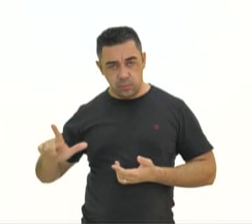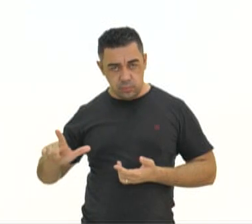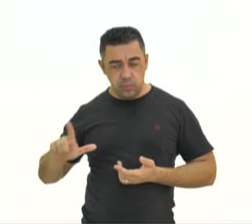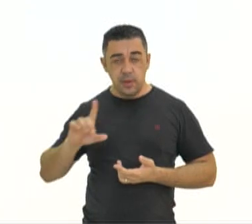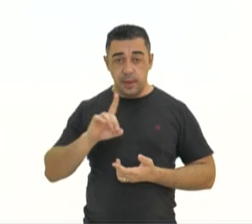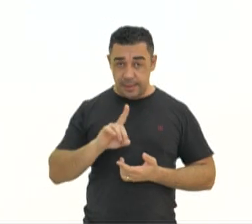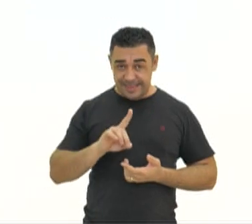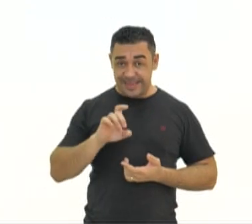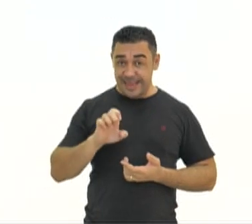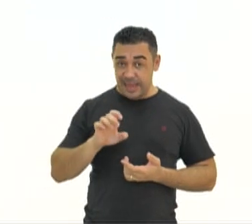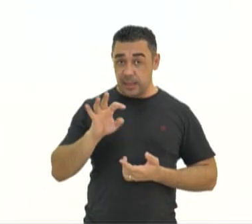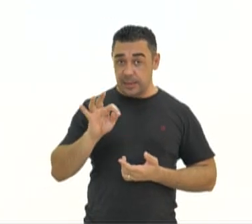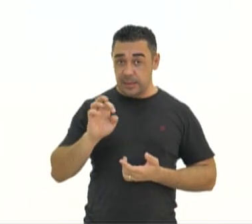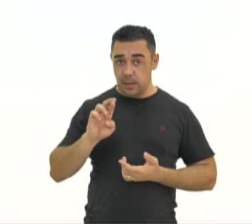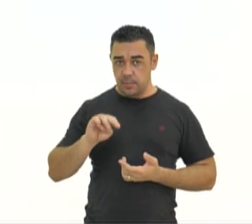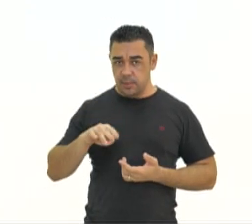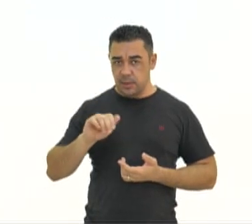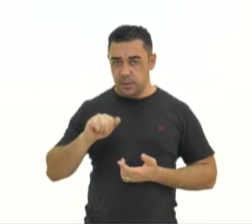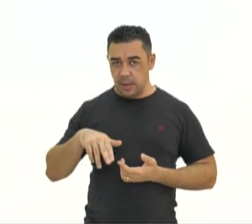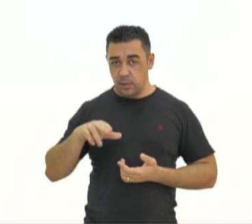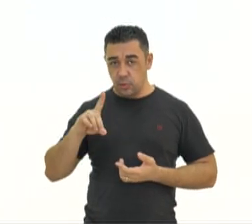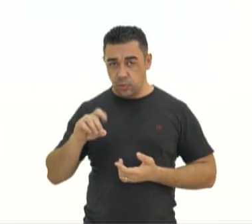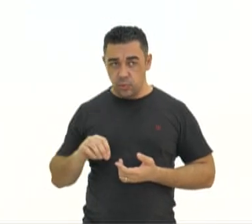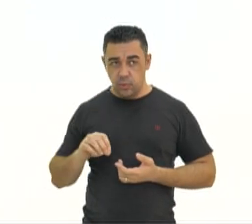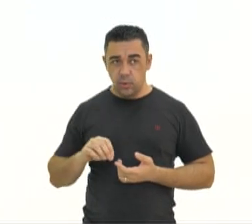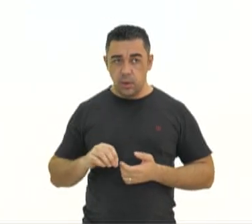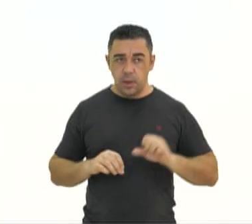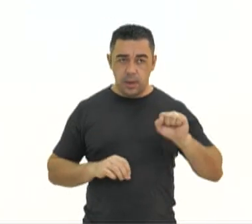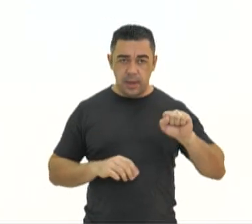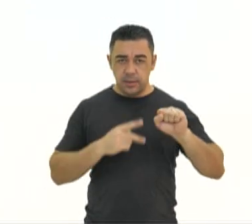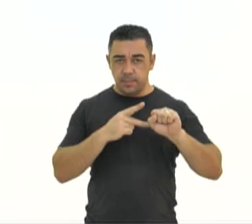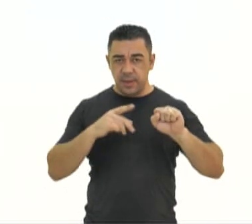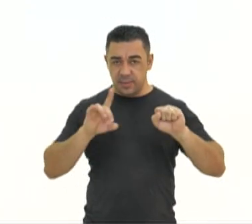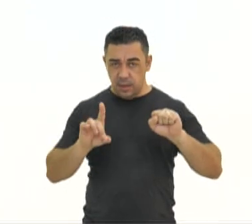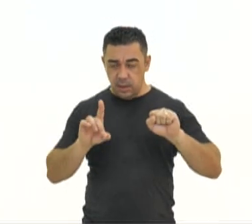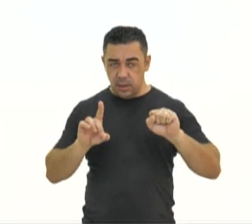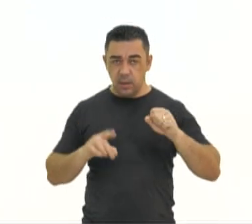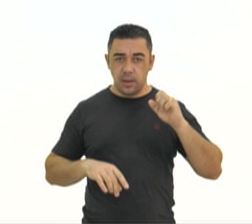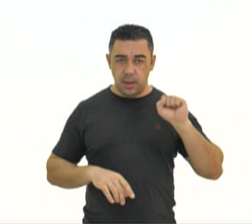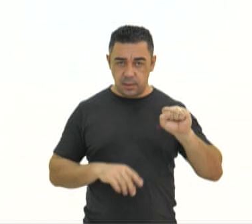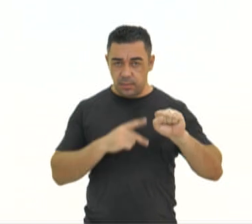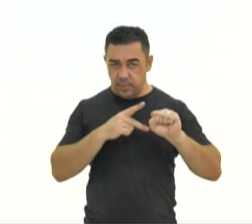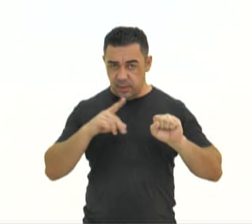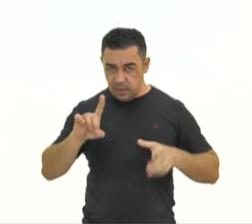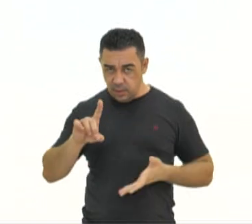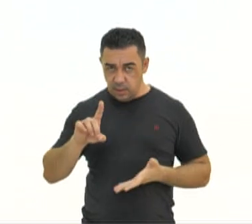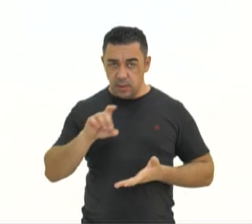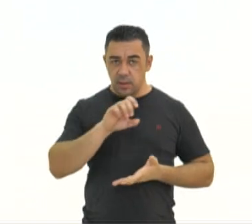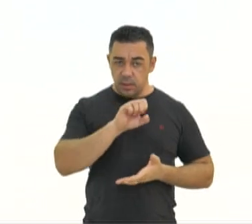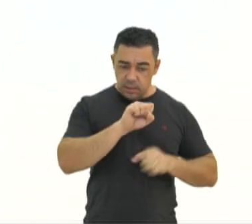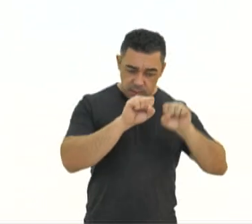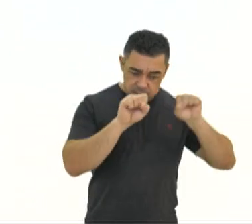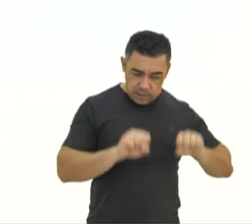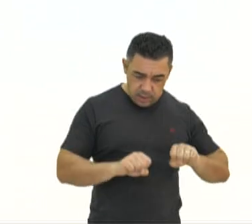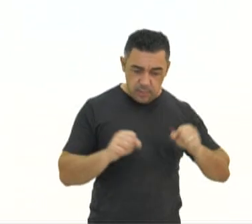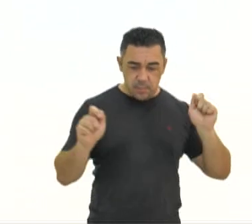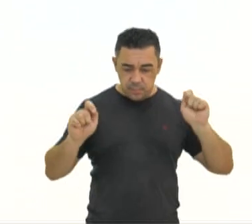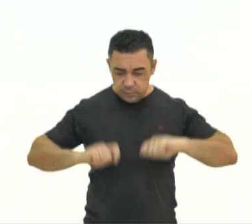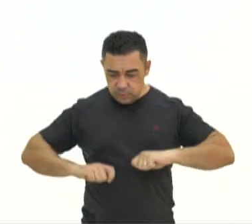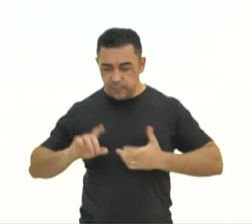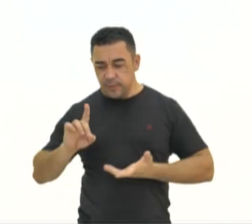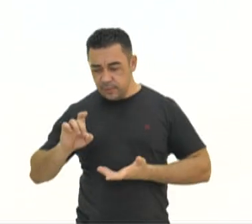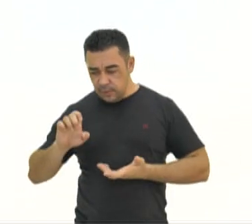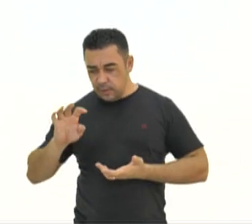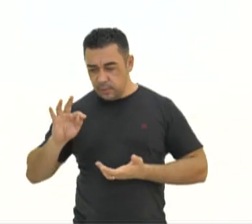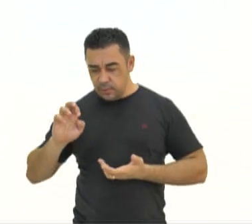ser expresso por essas letras aqui, ó, S, P e D, né, que significa sistema possível e determinado,